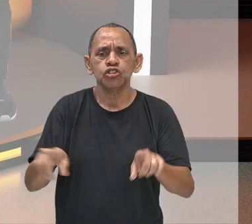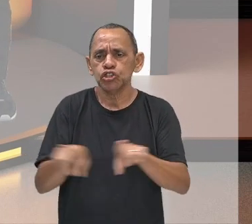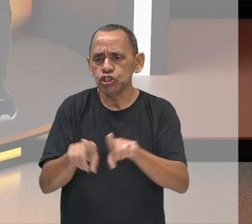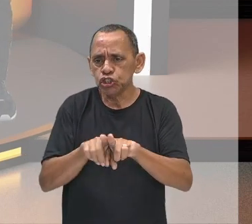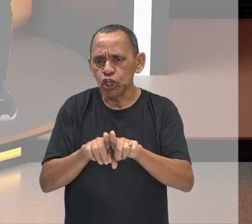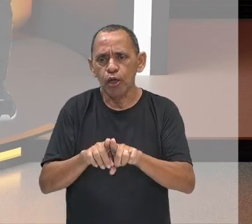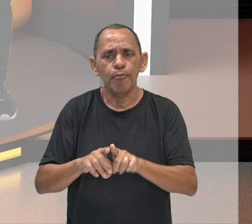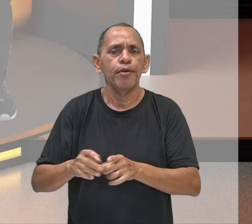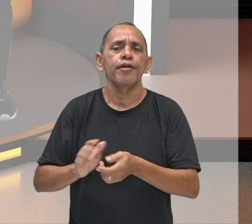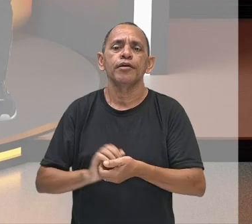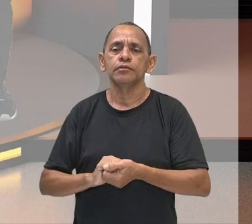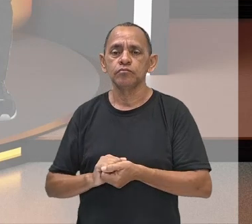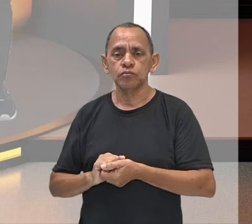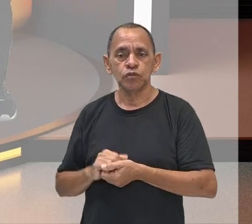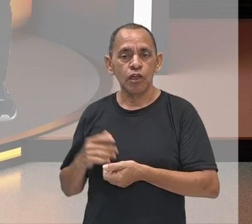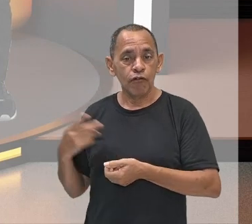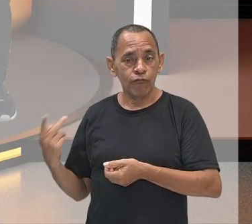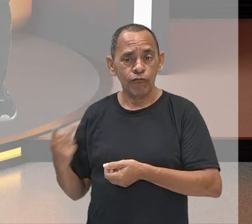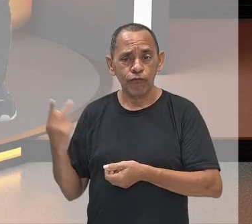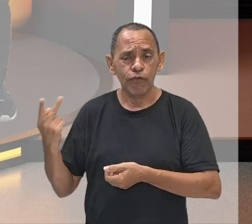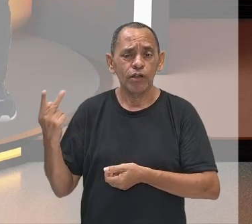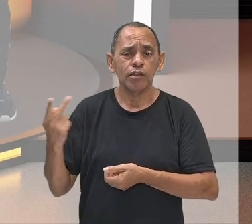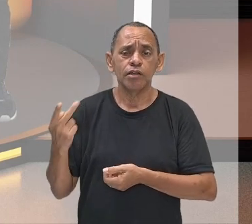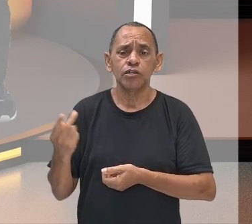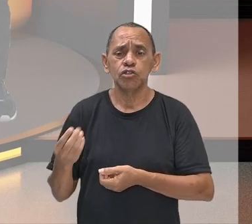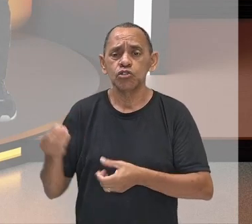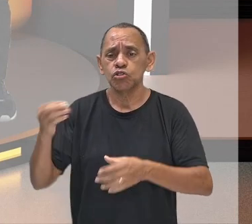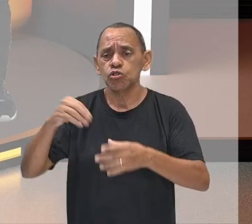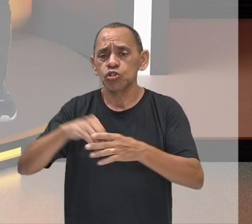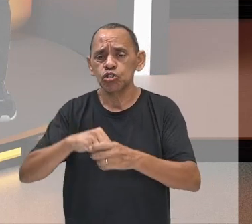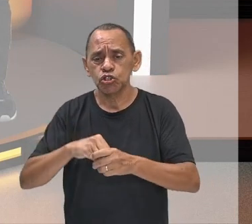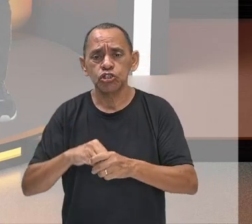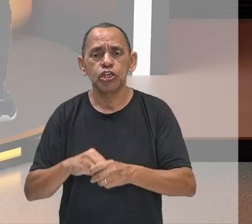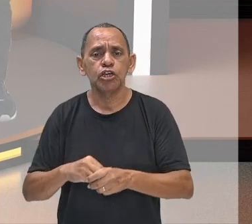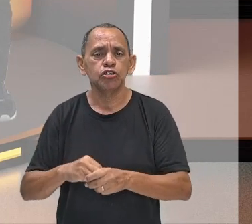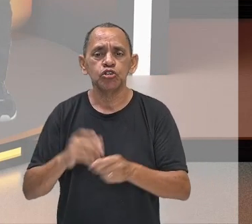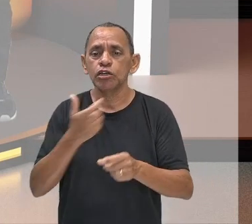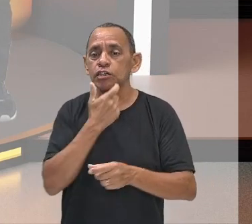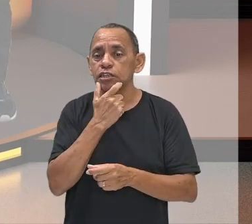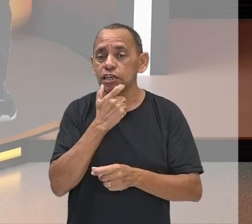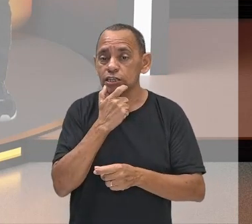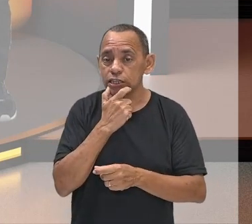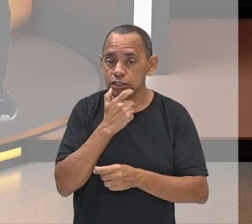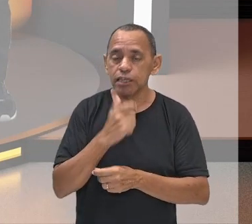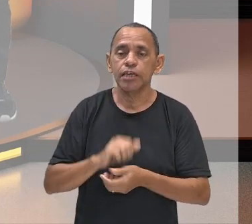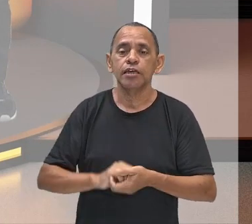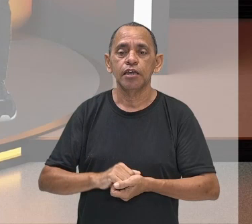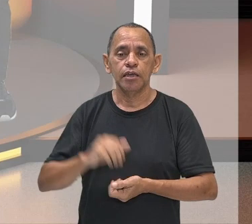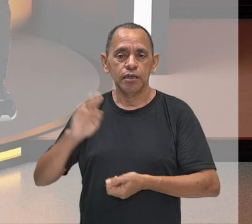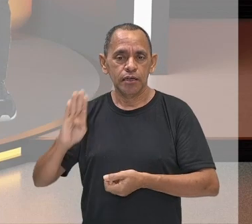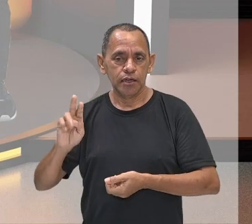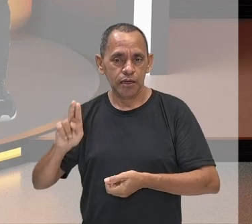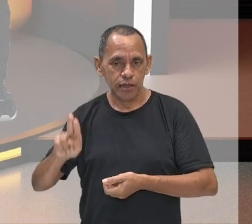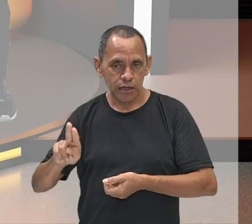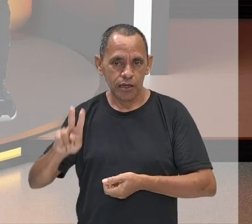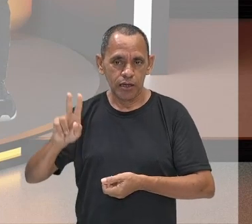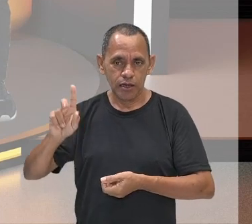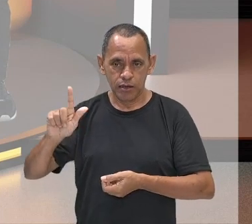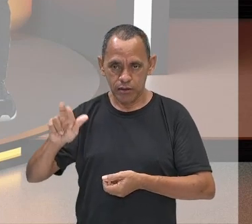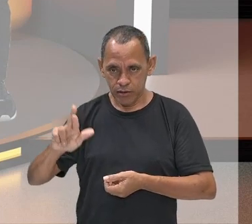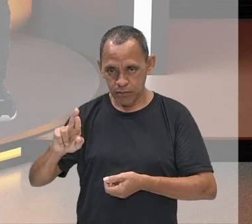e também uma nobreza que começava então a exercer, uma pequena nobreza que começava a exercer